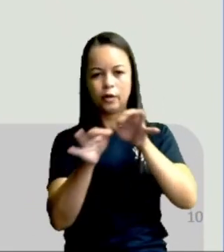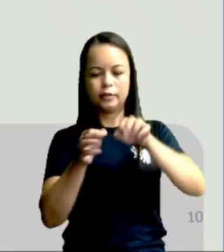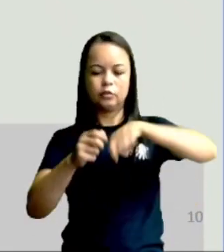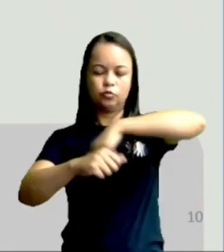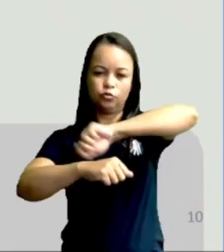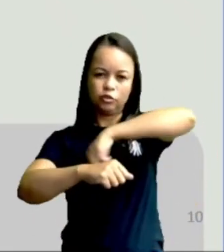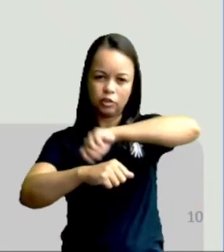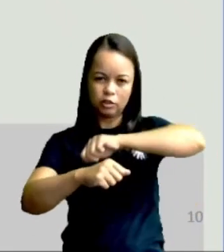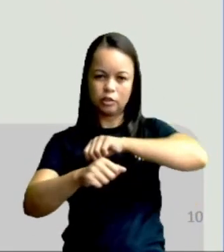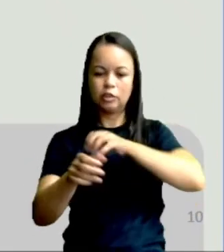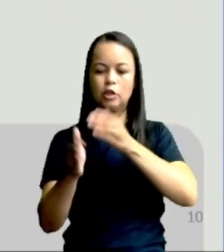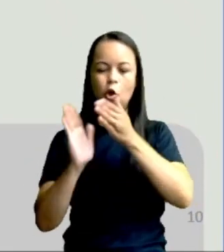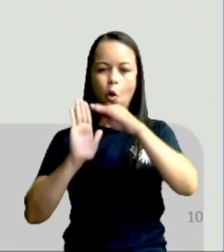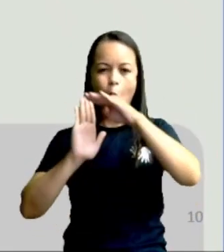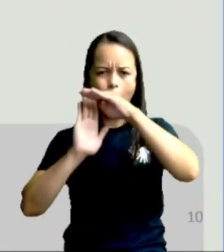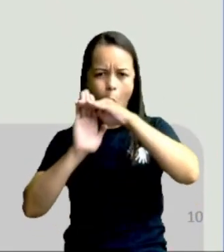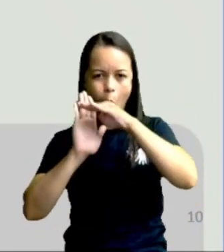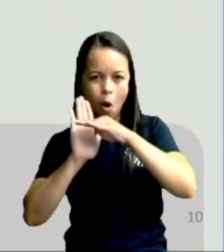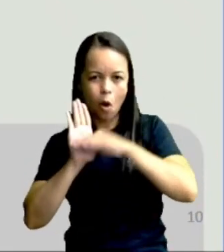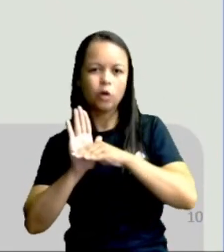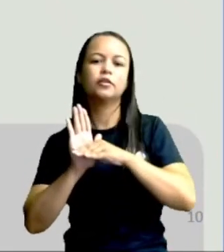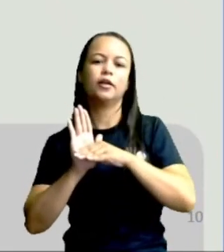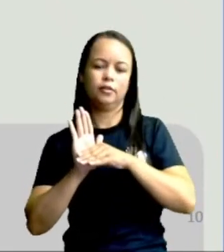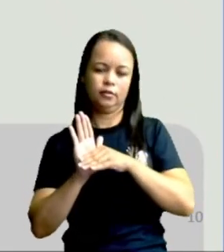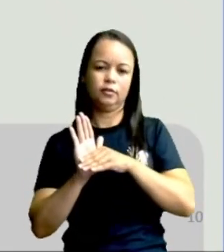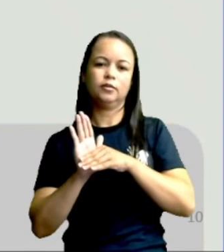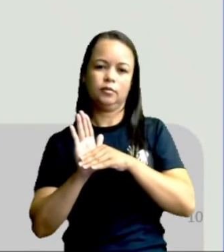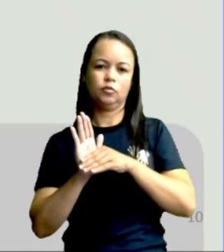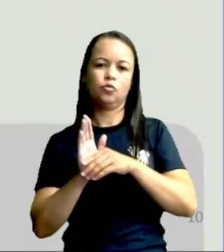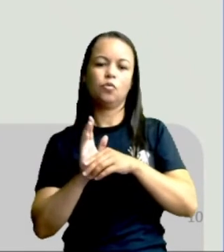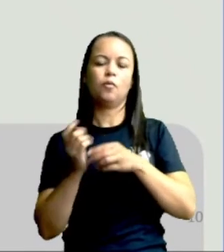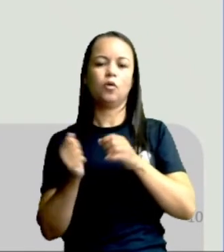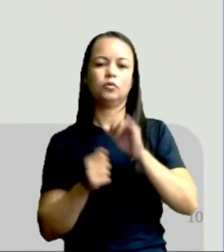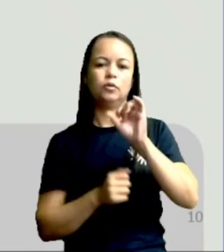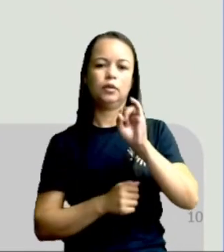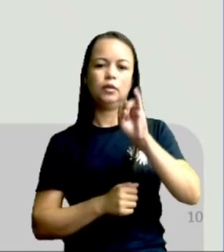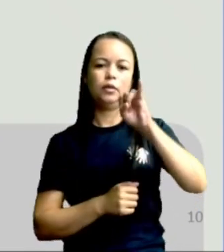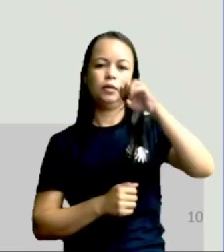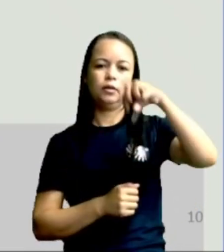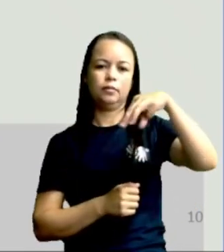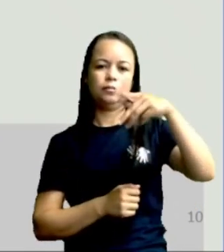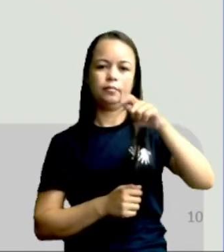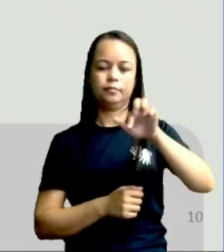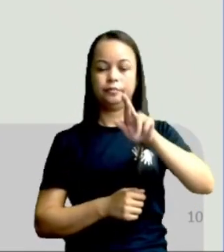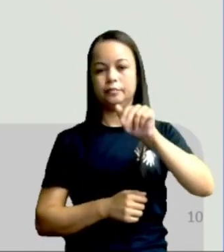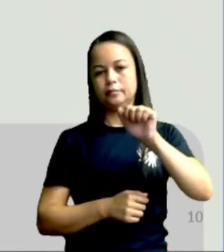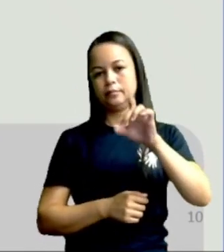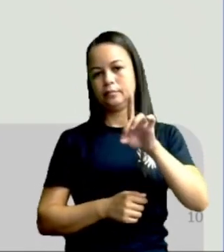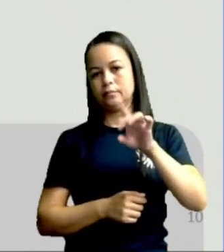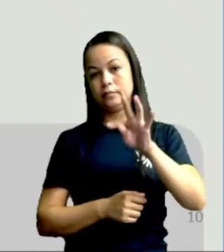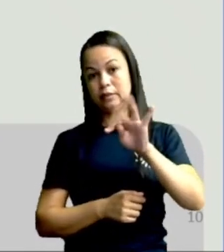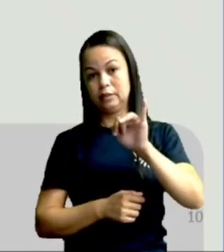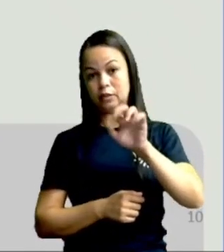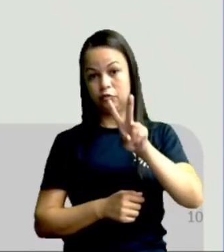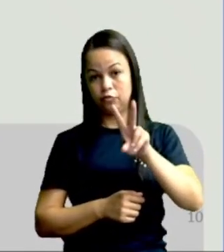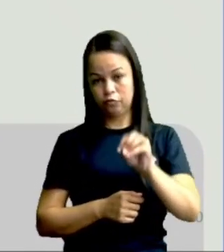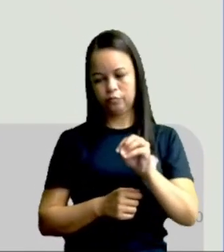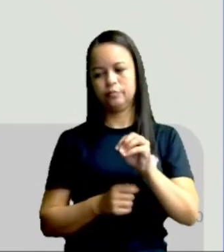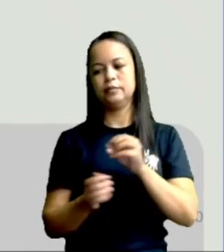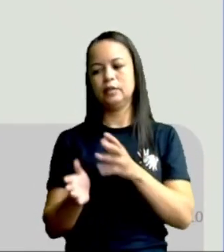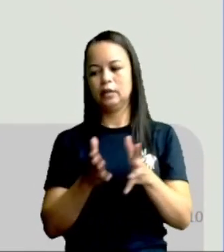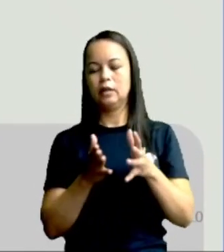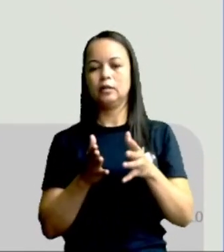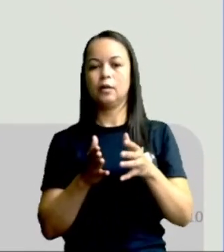O modo de ordem, né? Modo imperativo, não se esqueça disso. Ou seja, expressando ordem